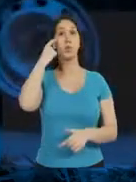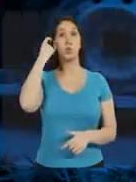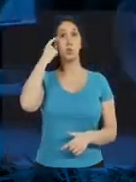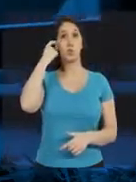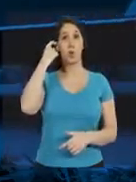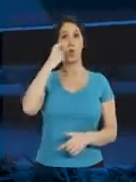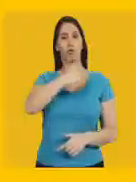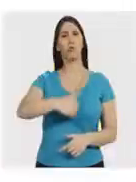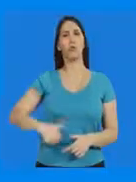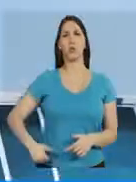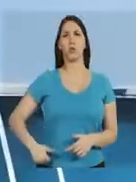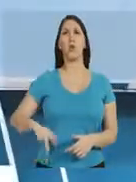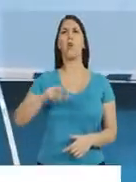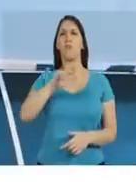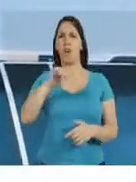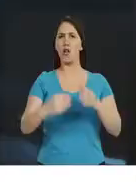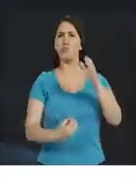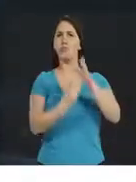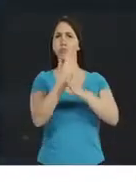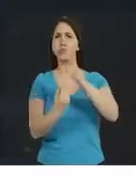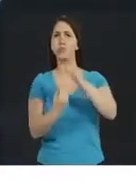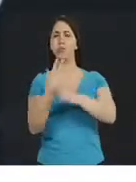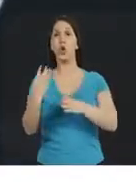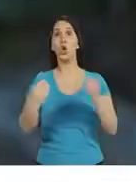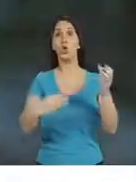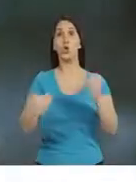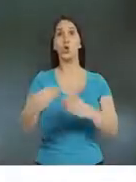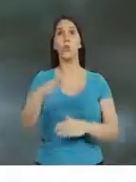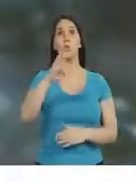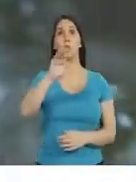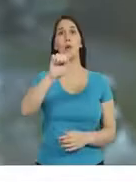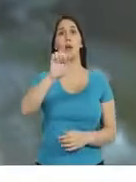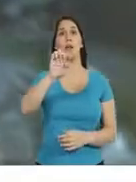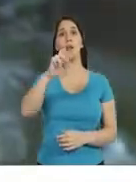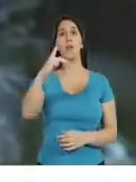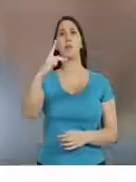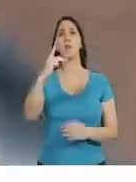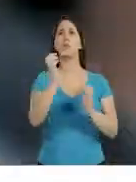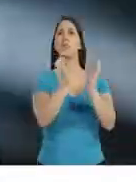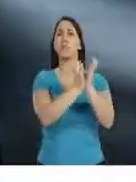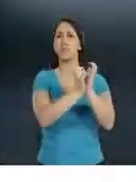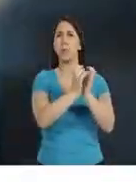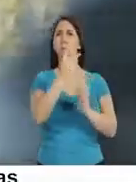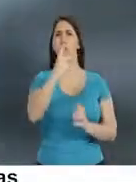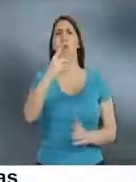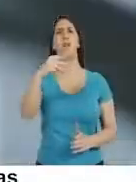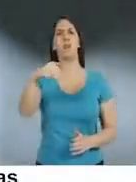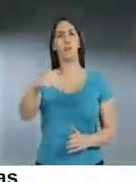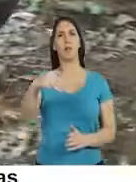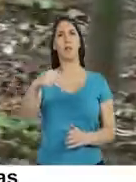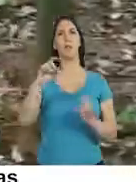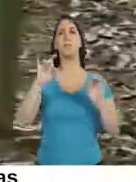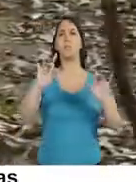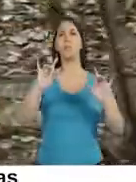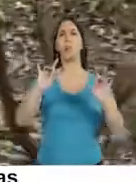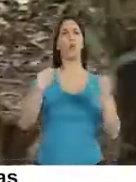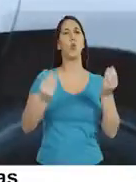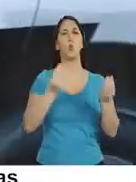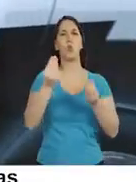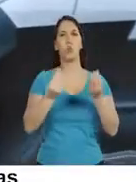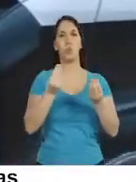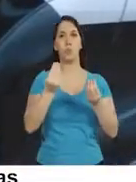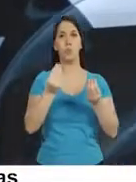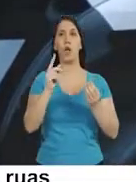da Polícia Militar. E o que é o BAEP? É uma força policial da PM no padrão rota, bem armada, bem treinada